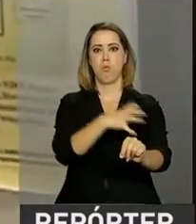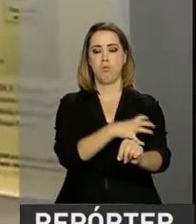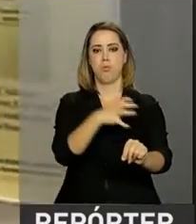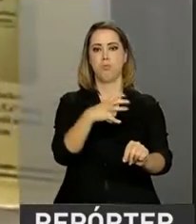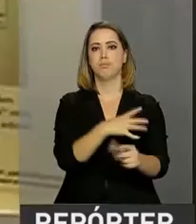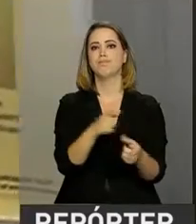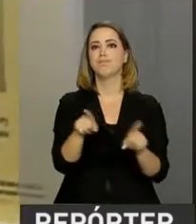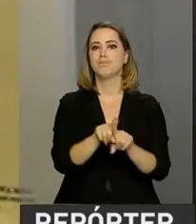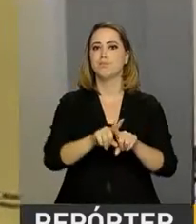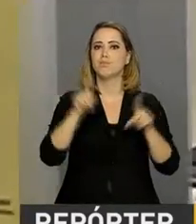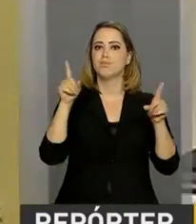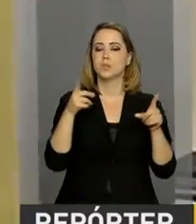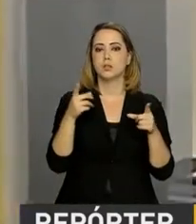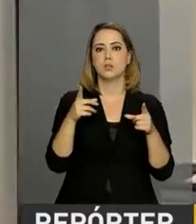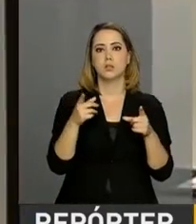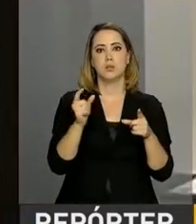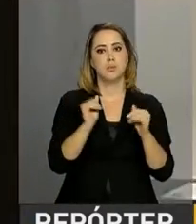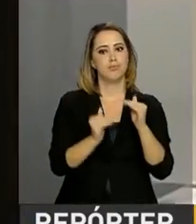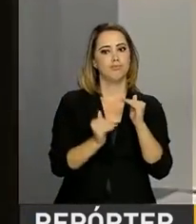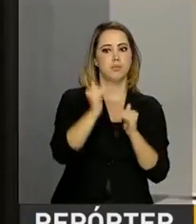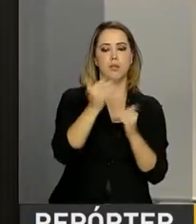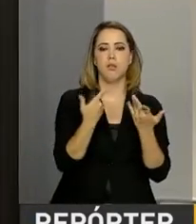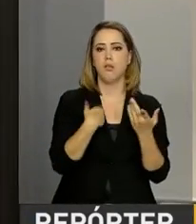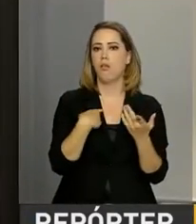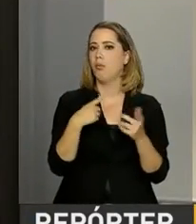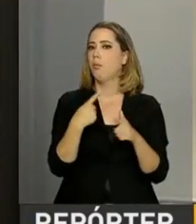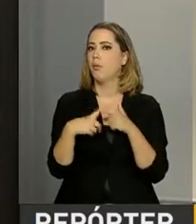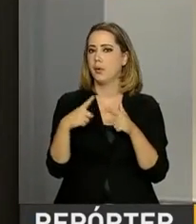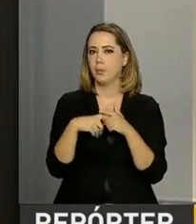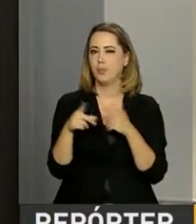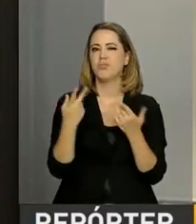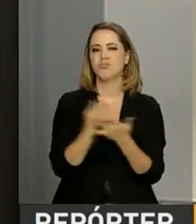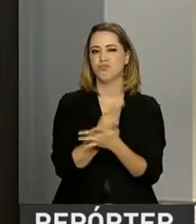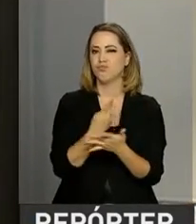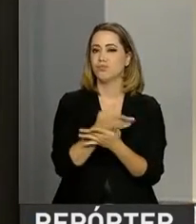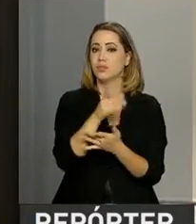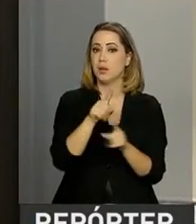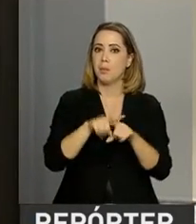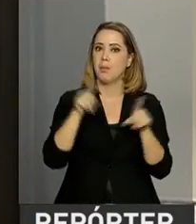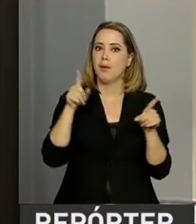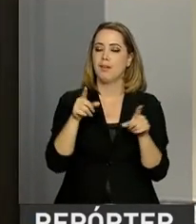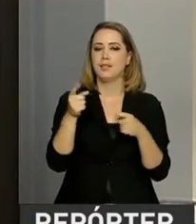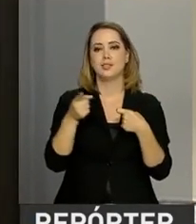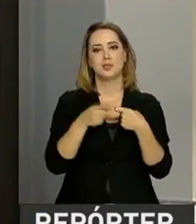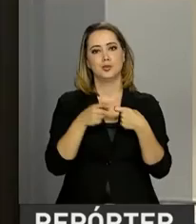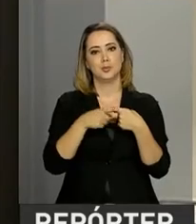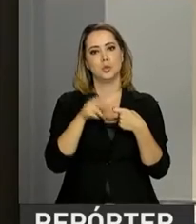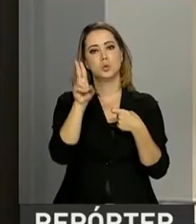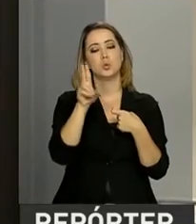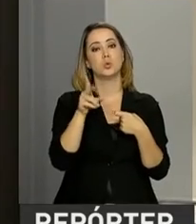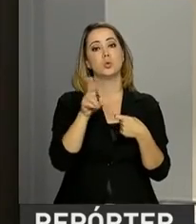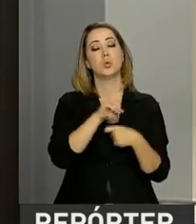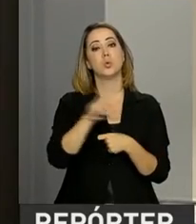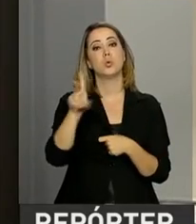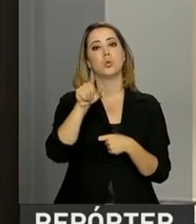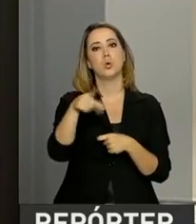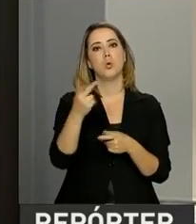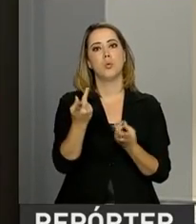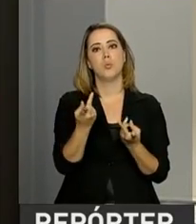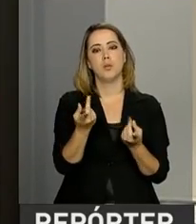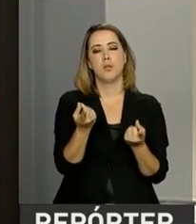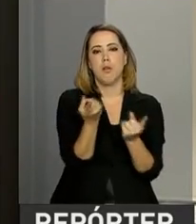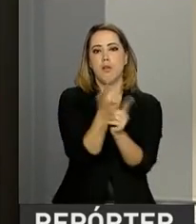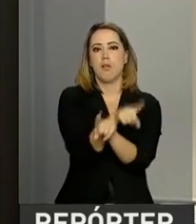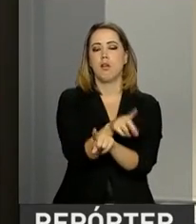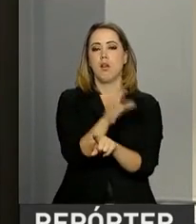os níveis de pressão arterial tem alguma coisa de errado nessa história né na medicina o nome disso é paradoxo de cálcio